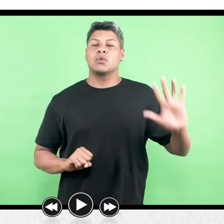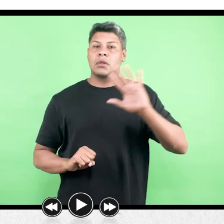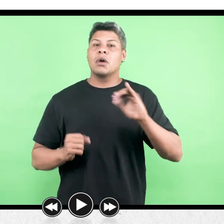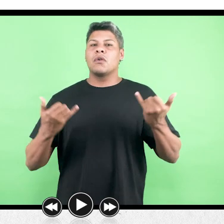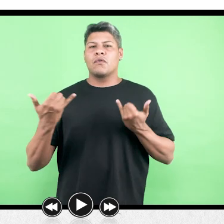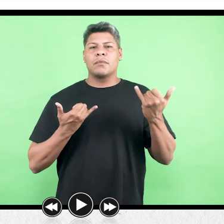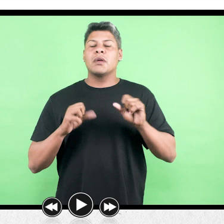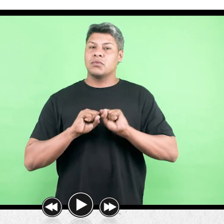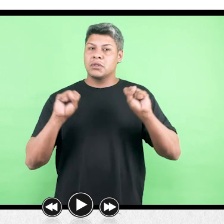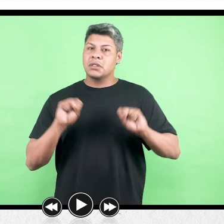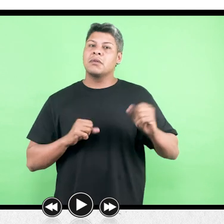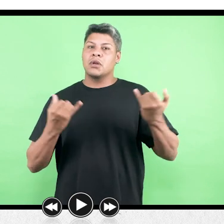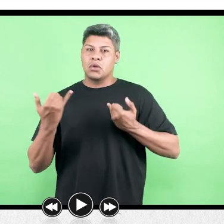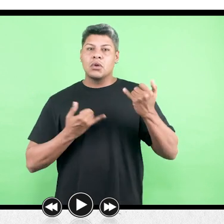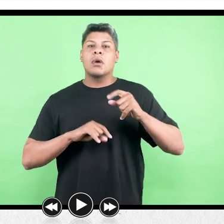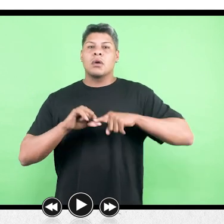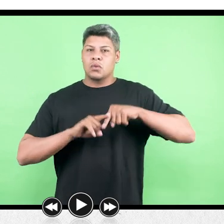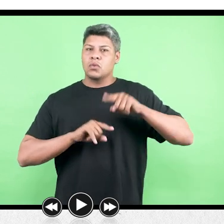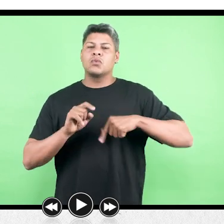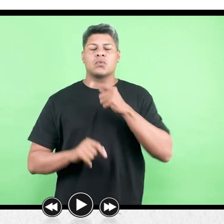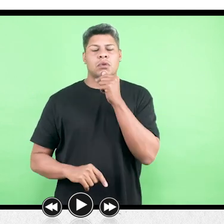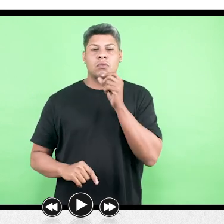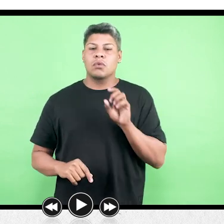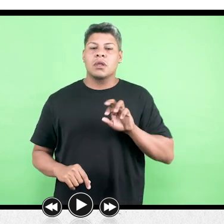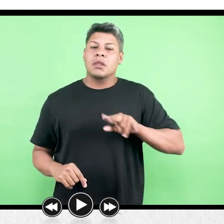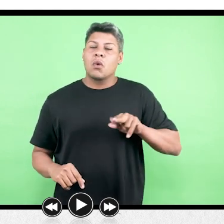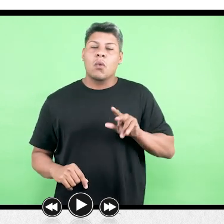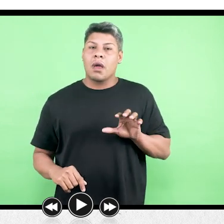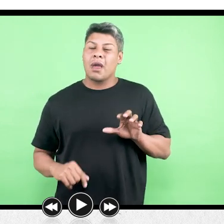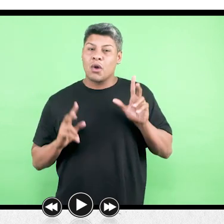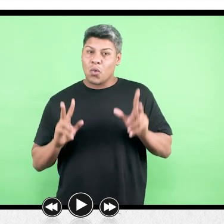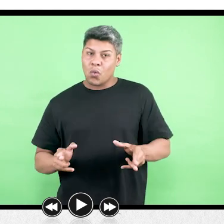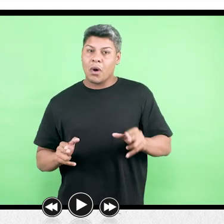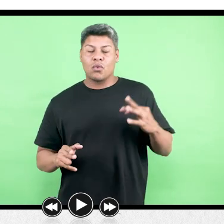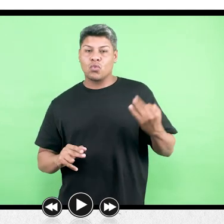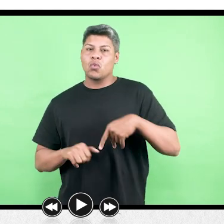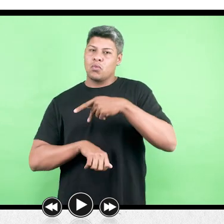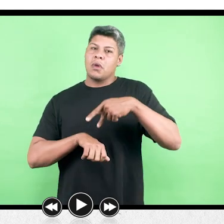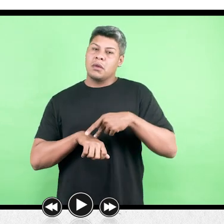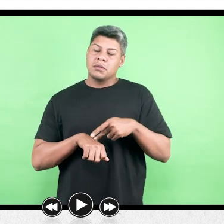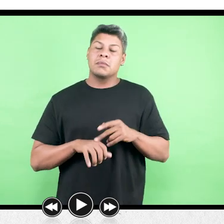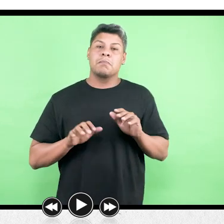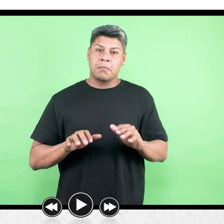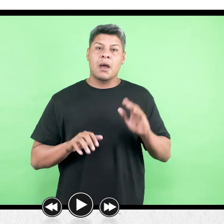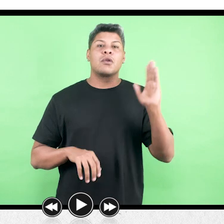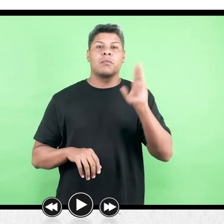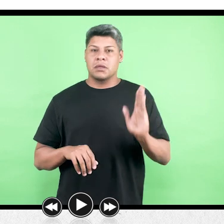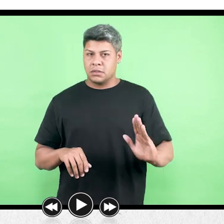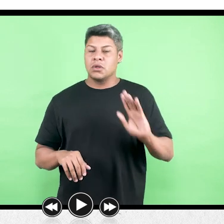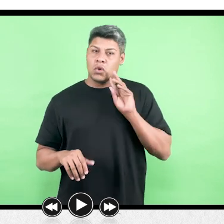Sistema de Informações sobre Recursos Hídricos não é assim em todos os países. No Brasil, como a nossa tomada de